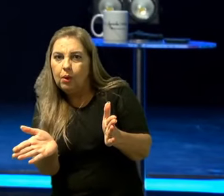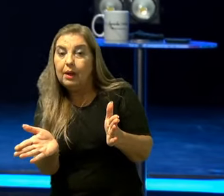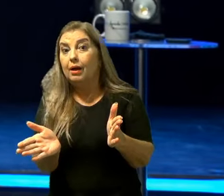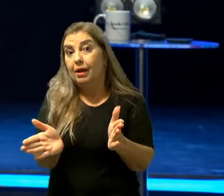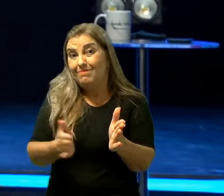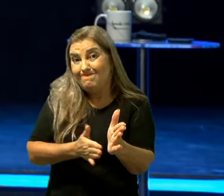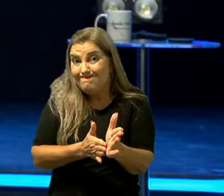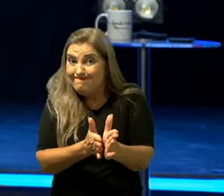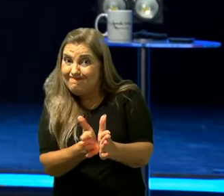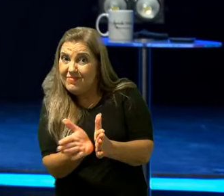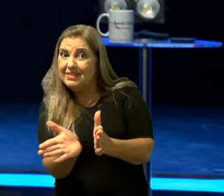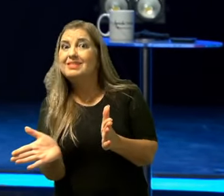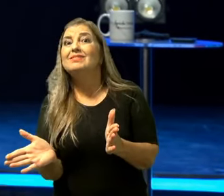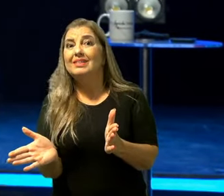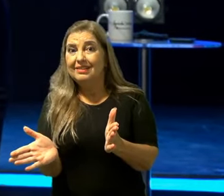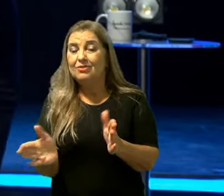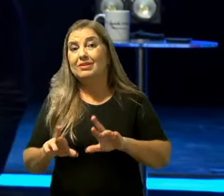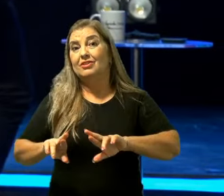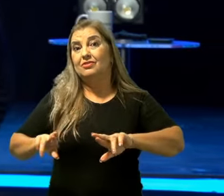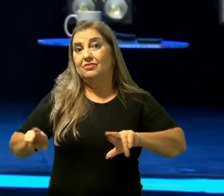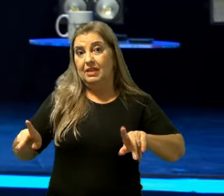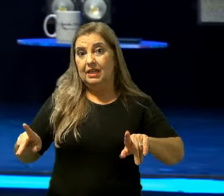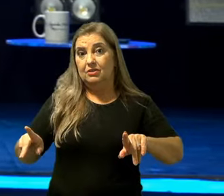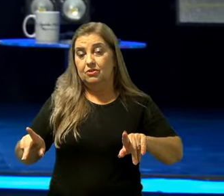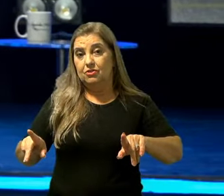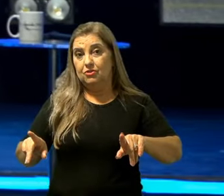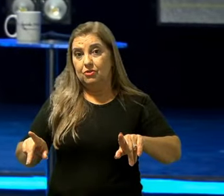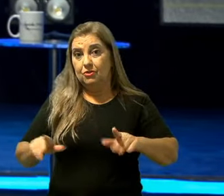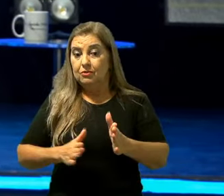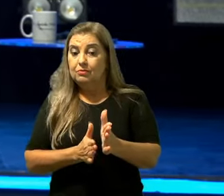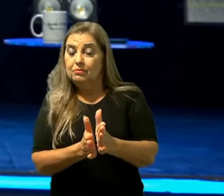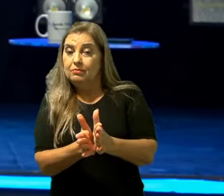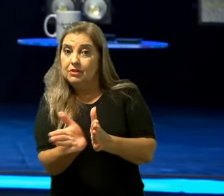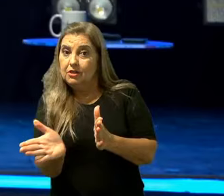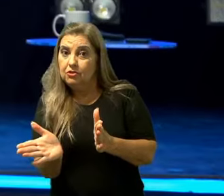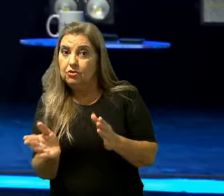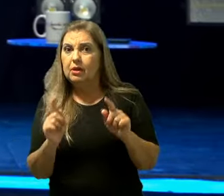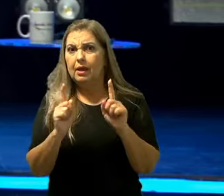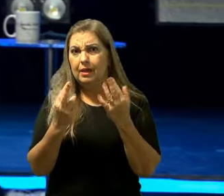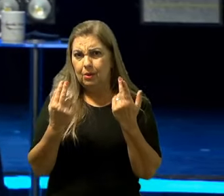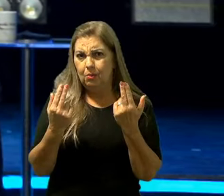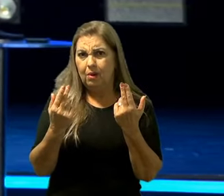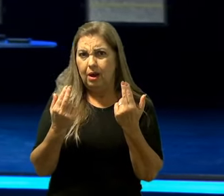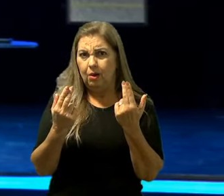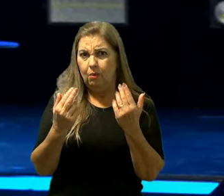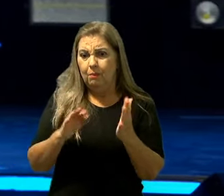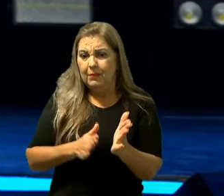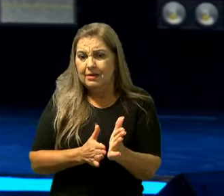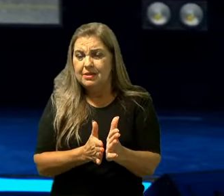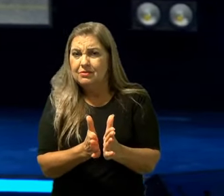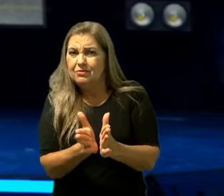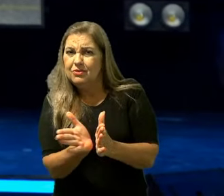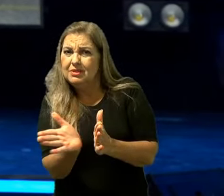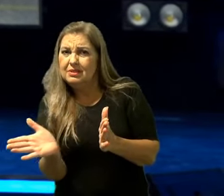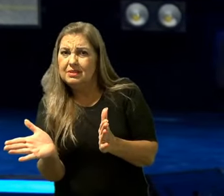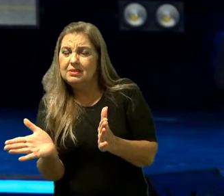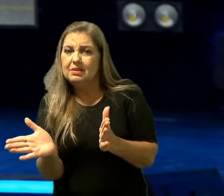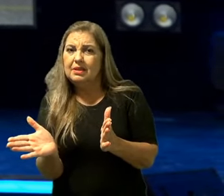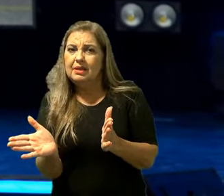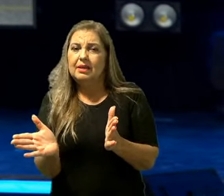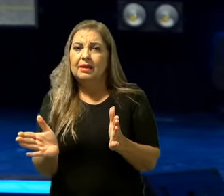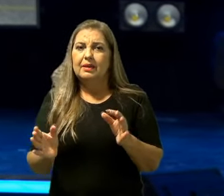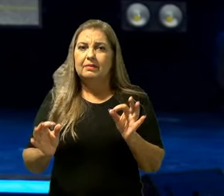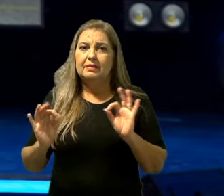ou vai te oferecer o mesmo resultado que o propósito daria, só que sem você enfrentar o processo.